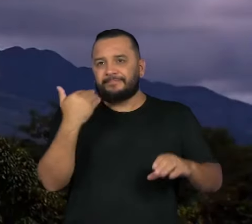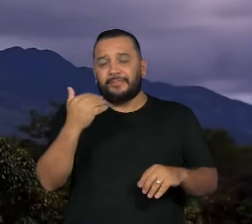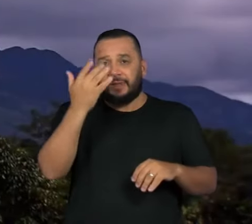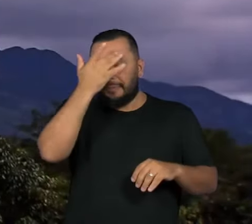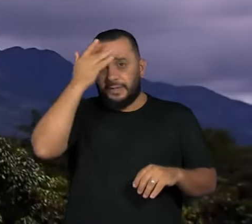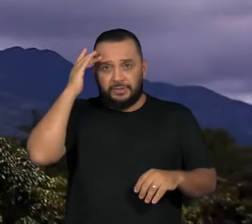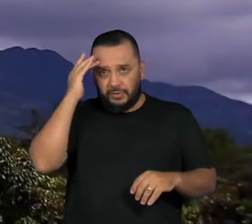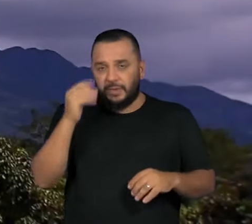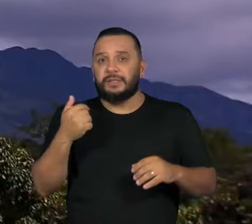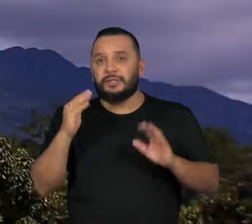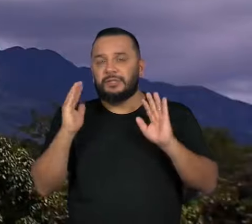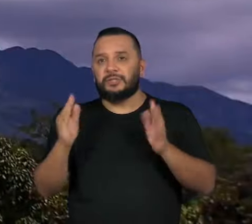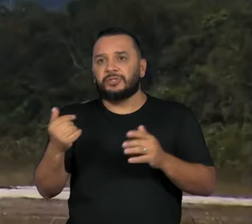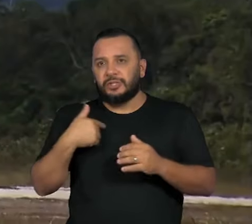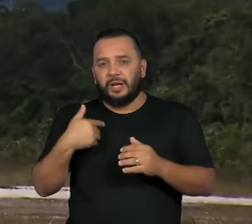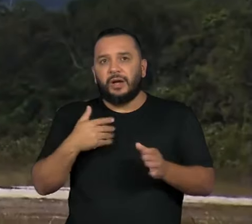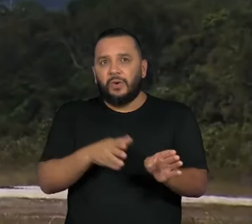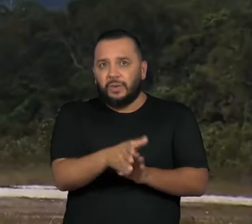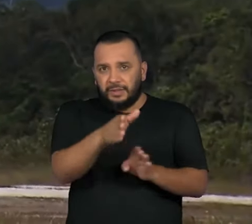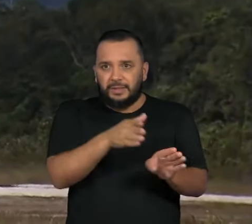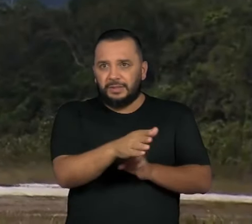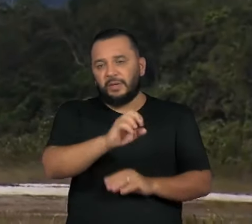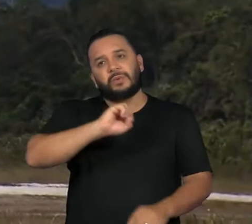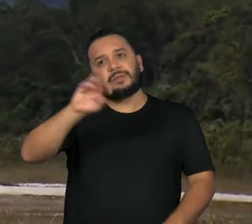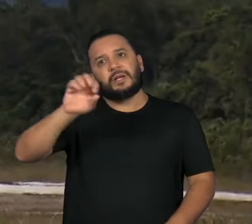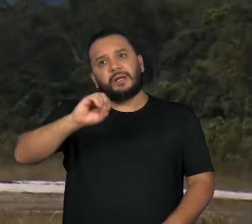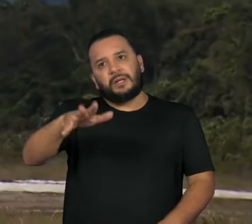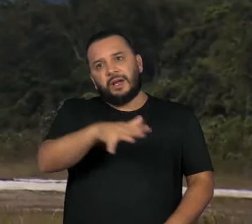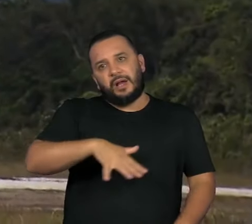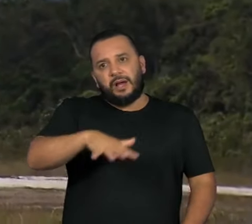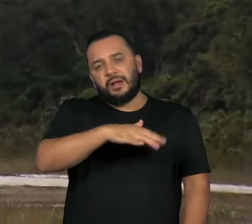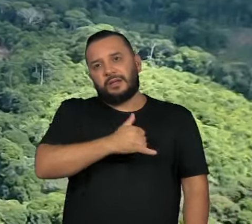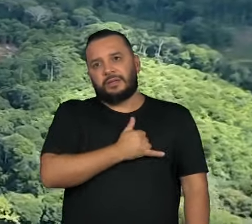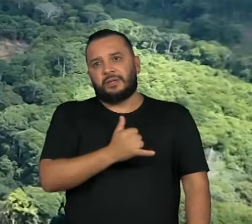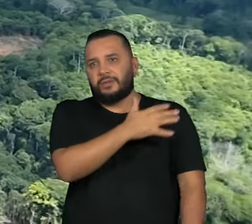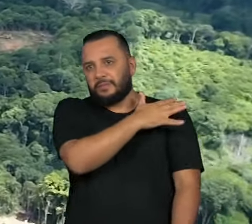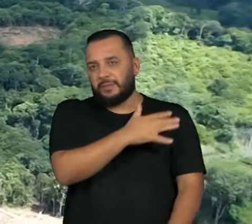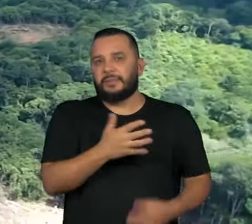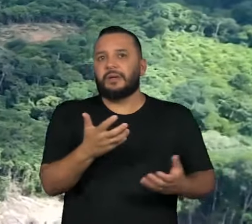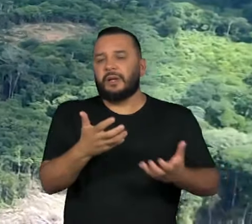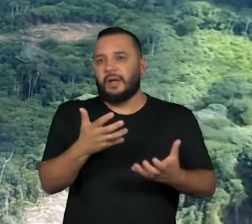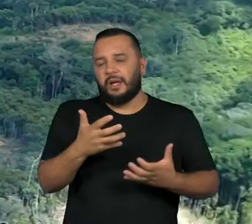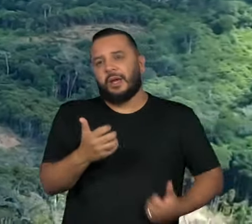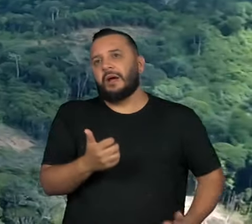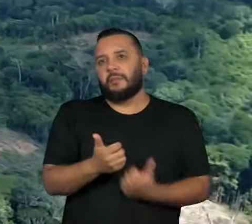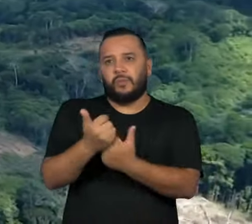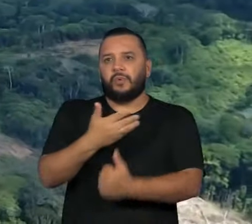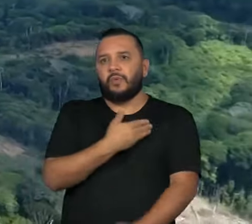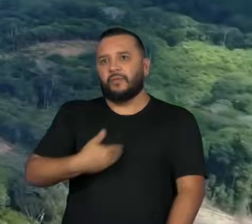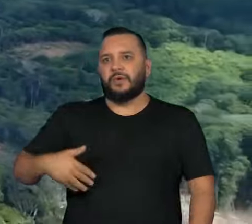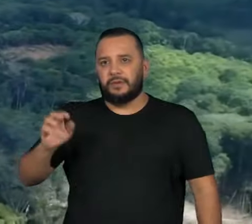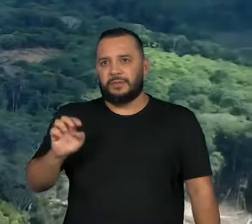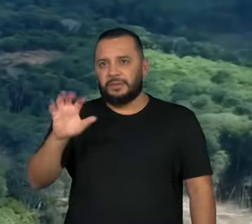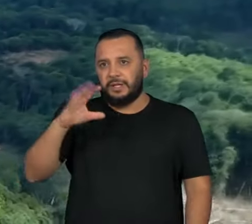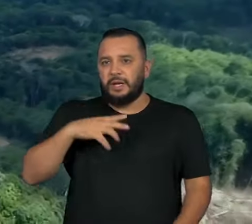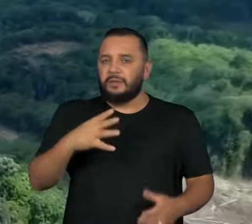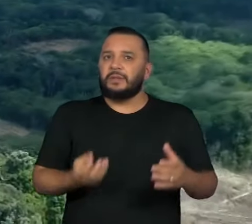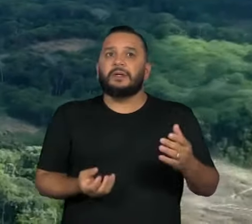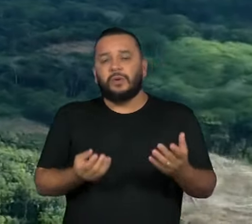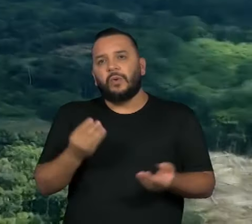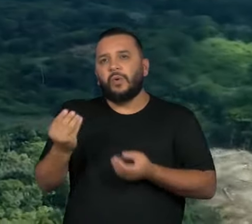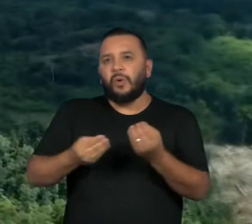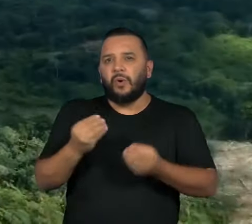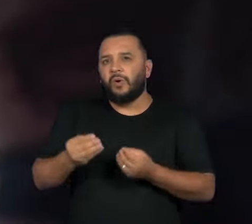recebendo orientação para sair da terra indígena Yanomami. Eles querem o apoio do governo do estado para montar uma operação